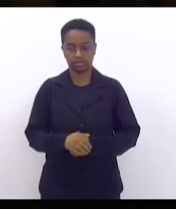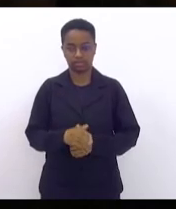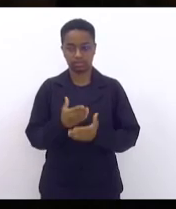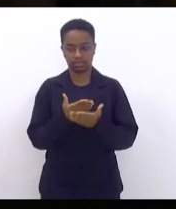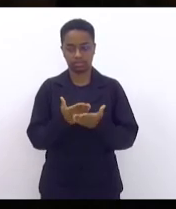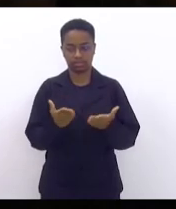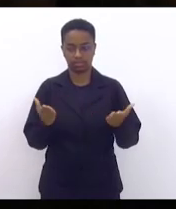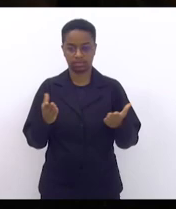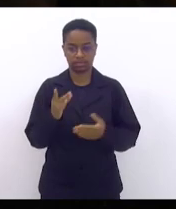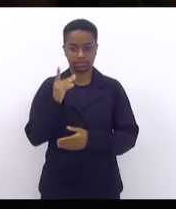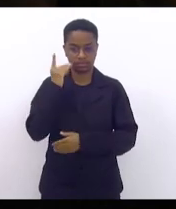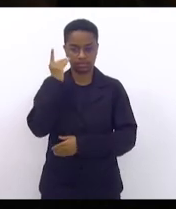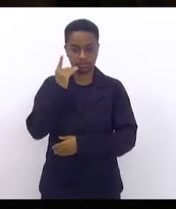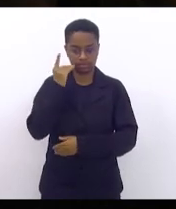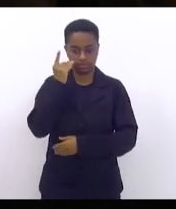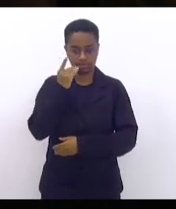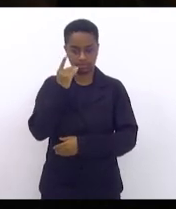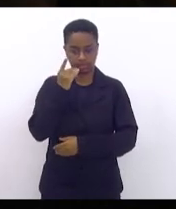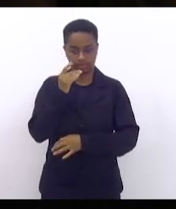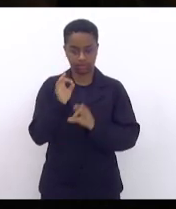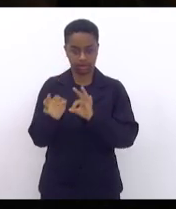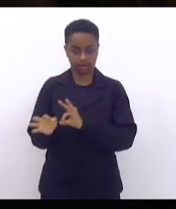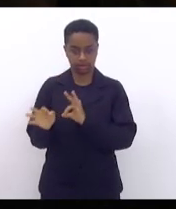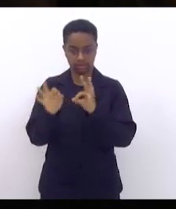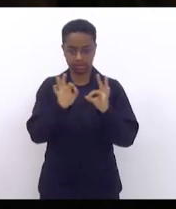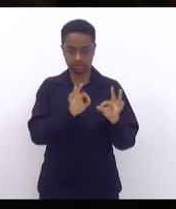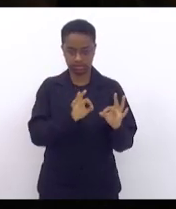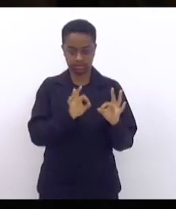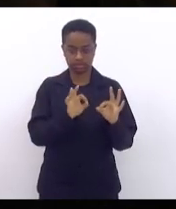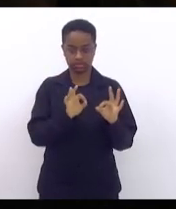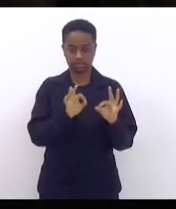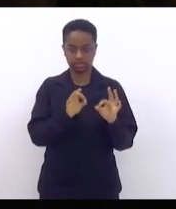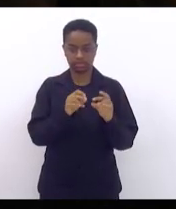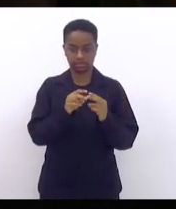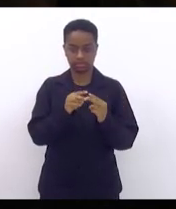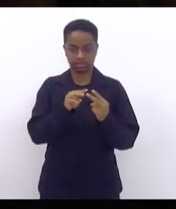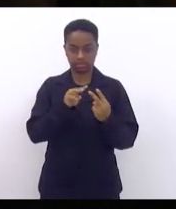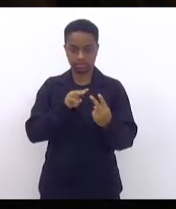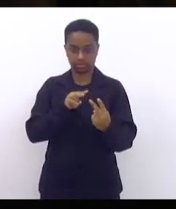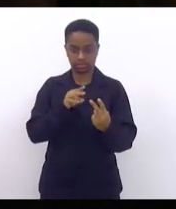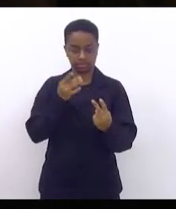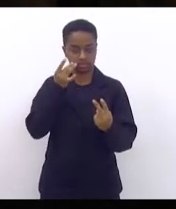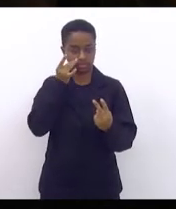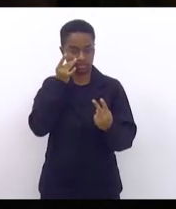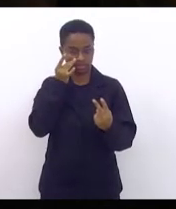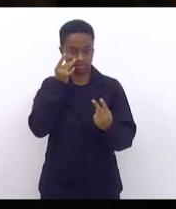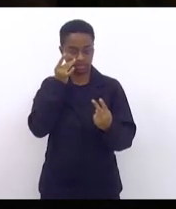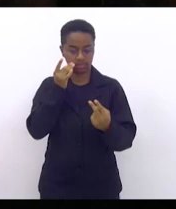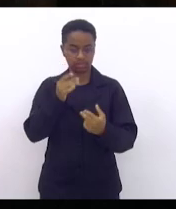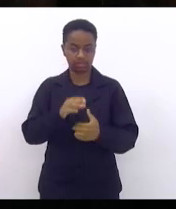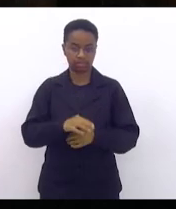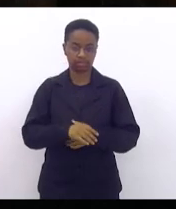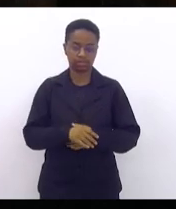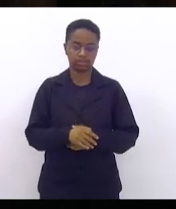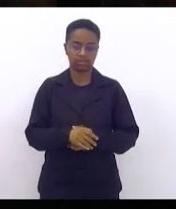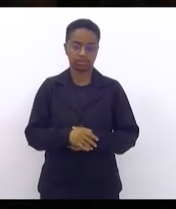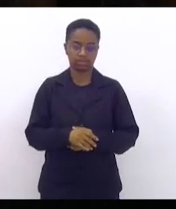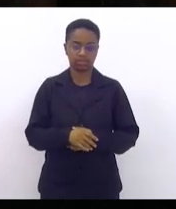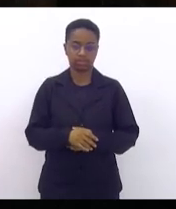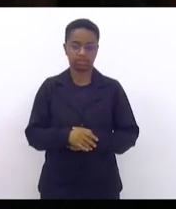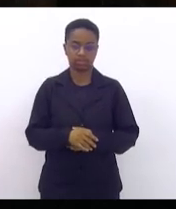deputados que nos assistem de forma presencial ou